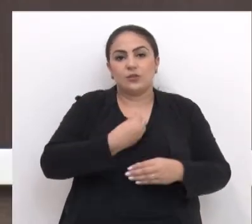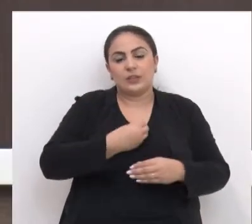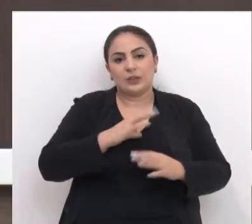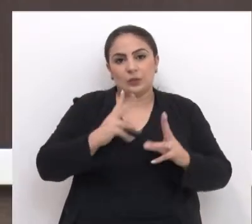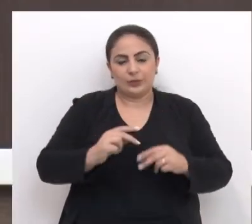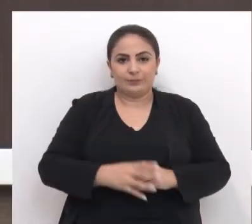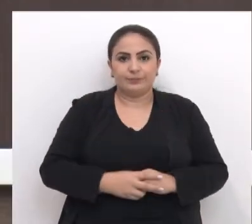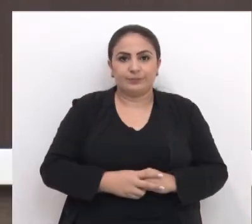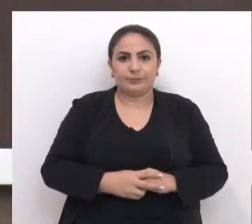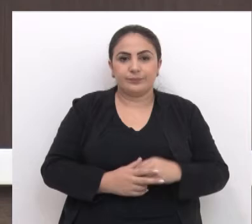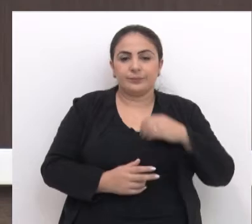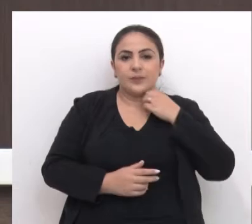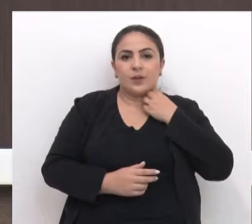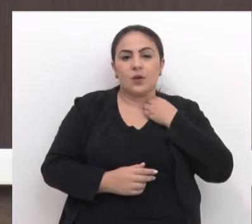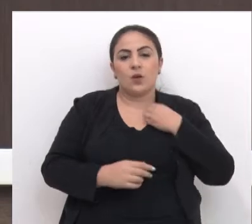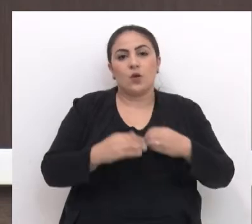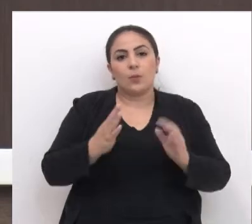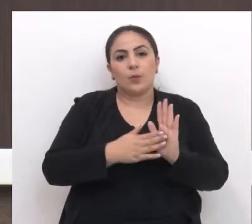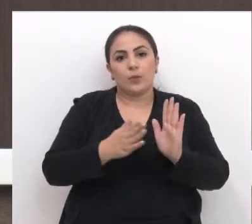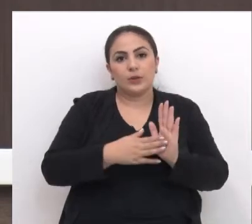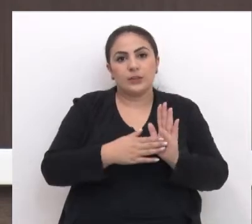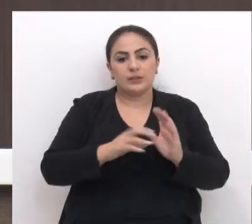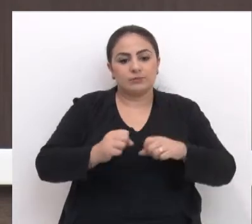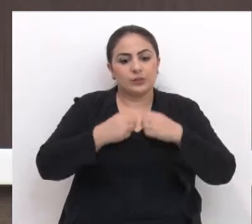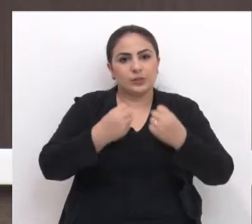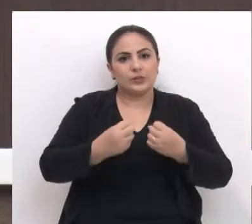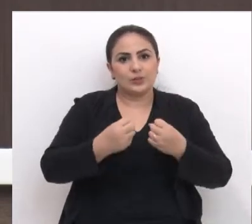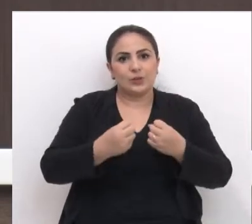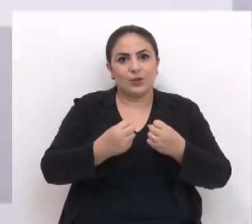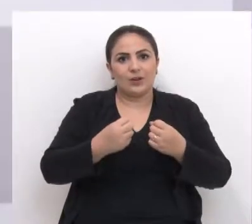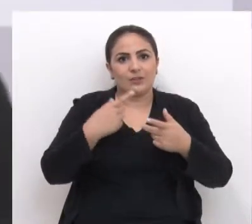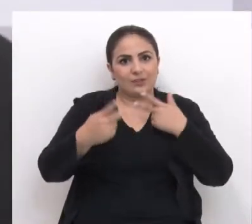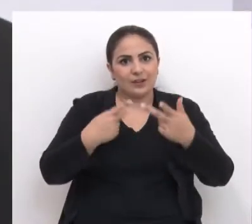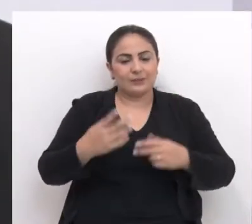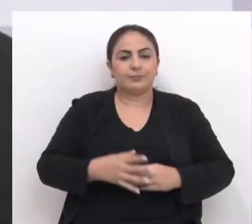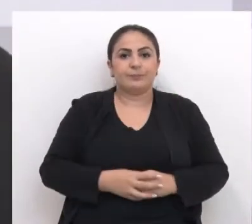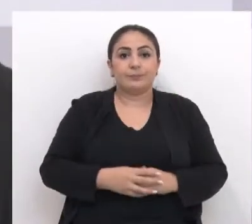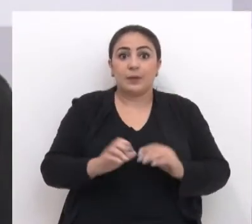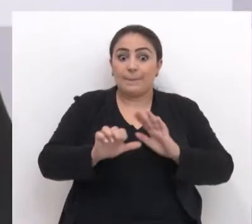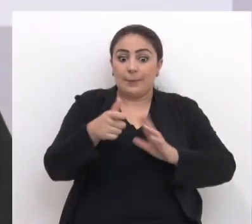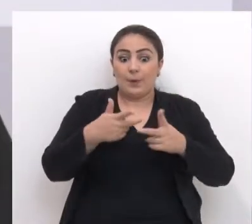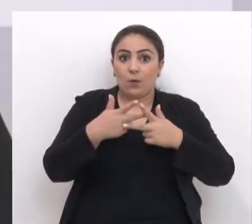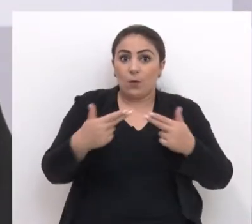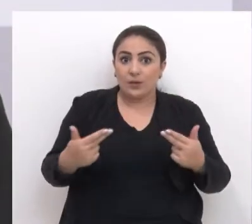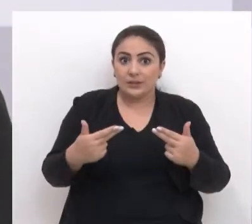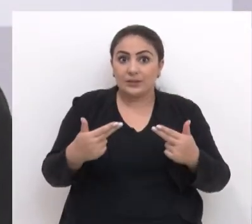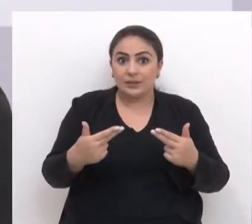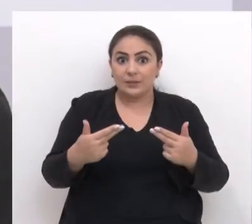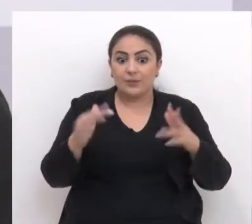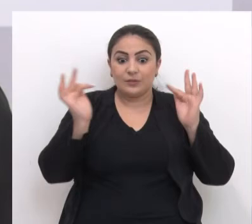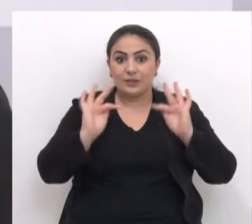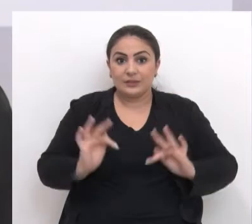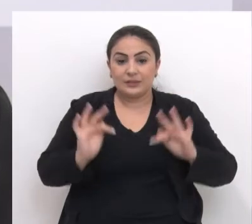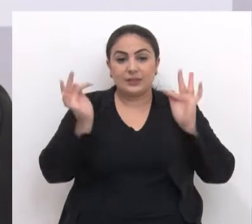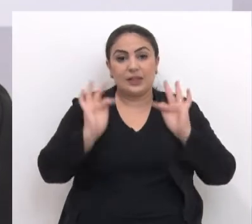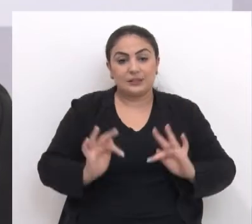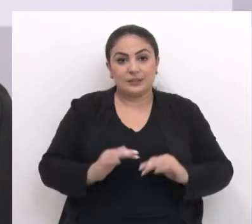o proponente reforçou o merecimento do título. Primeiro é uma satisfação, é uma alegria,